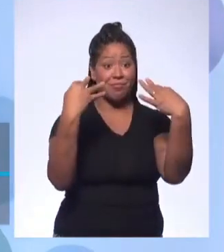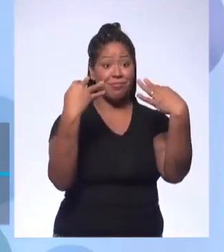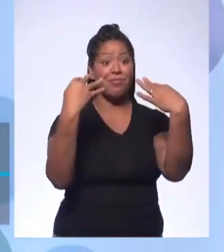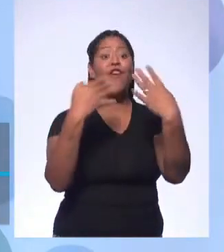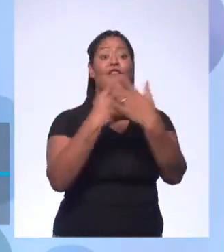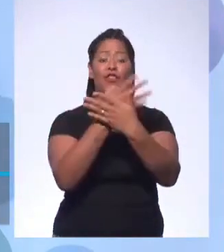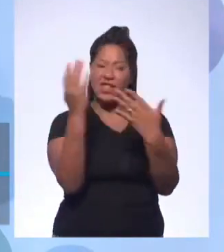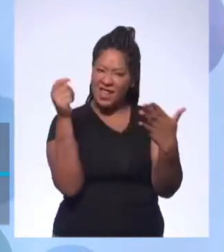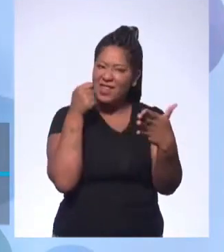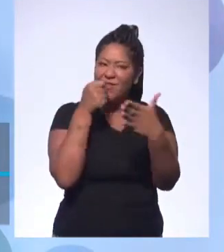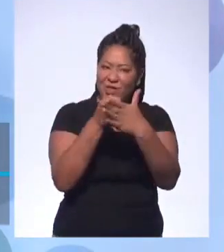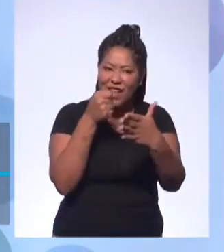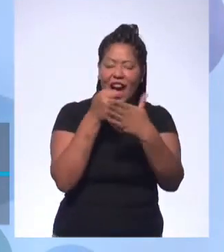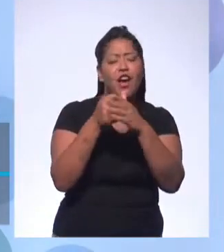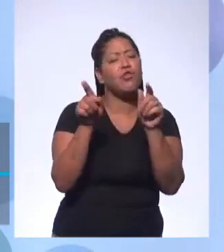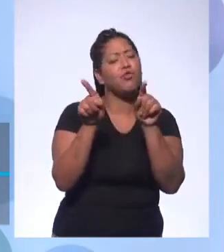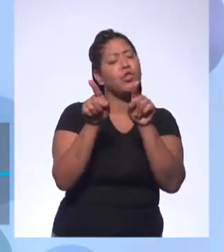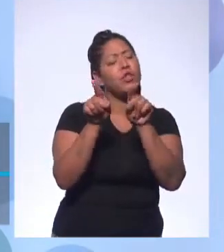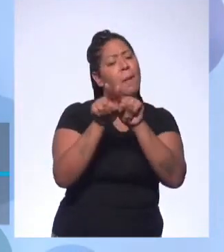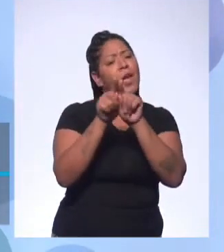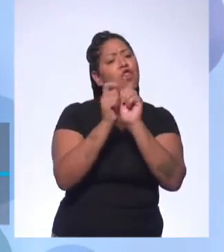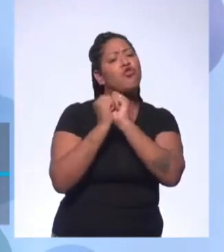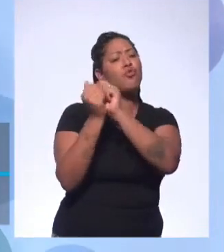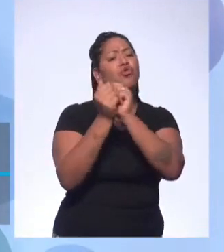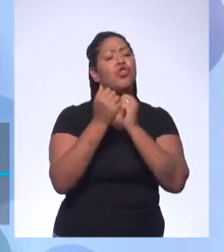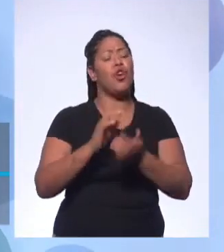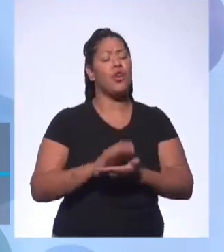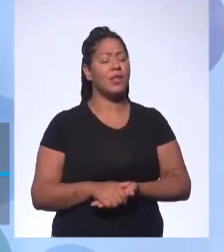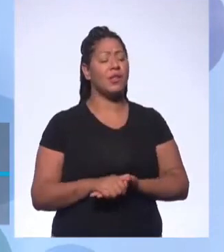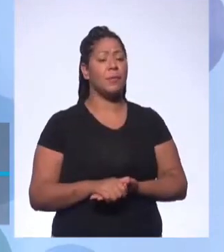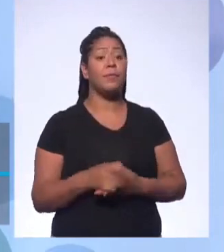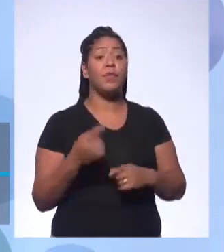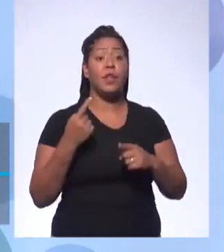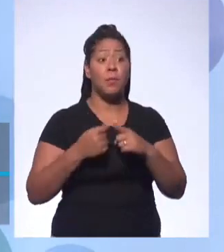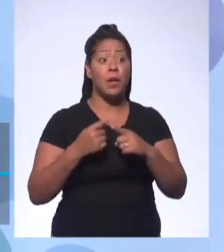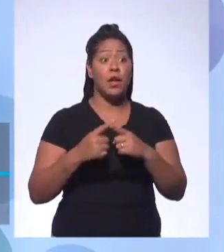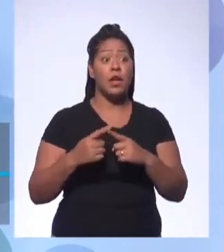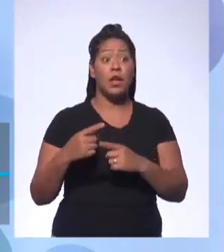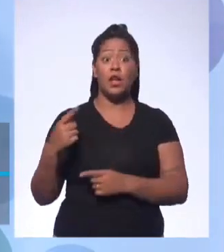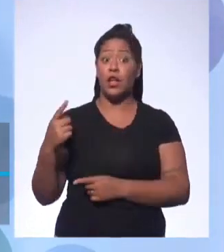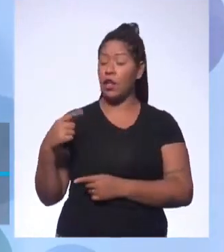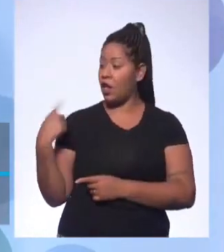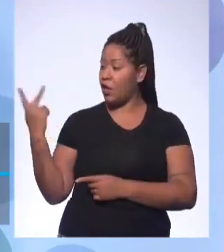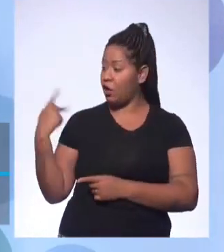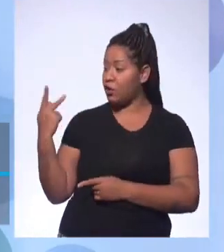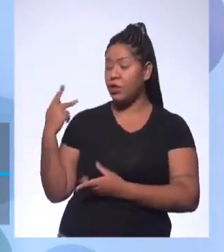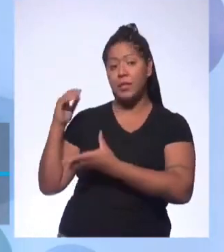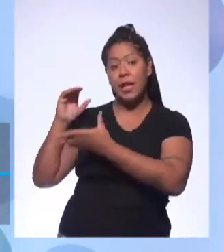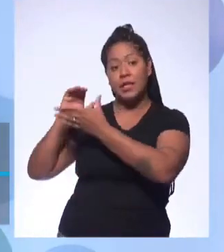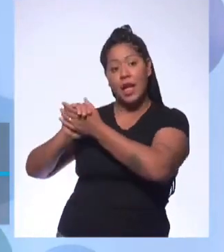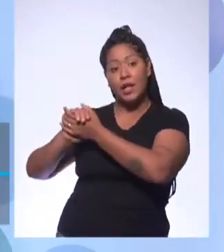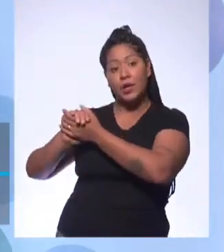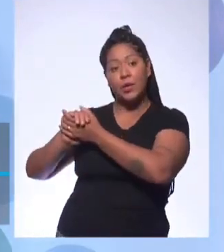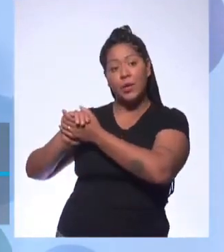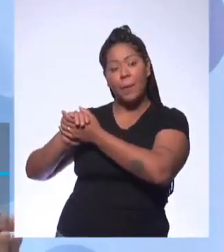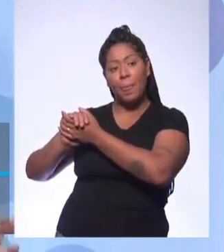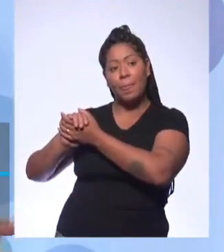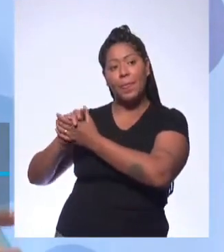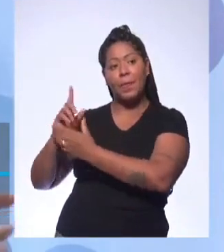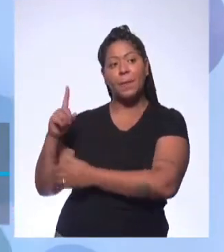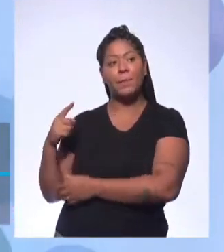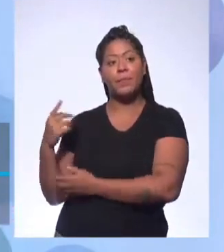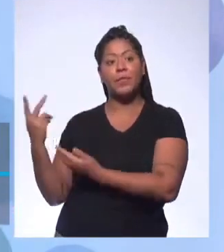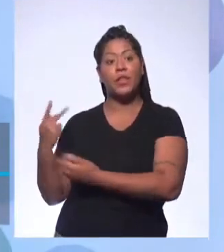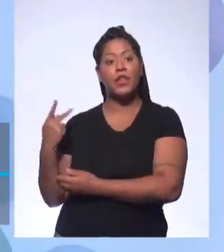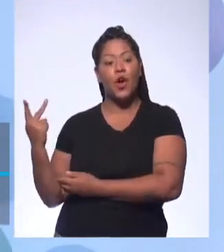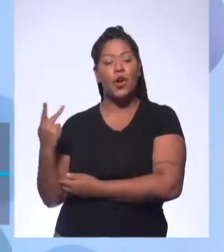guerreiros também, a gente sabe, tanto eu quanto o professor Magno, somos casados com professoras também, e assim, nós saímos da